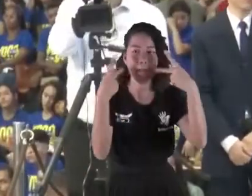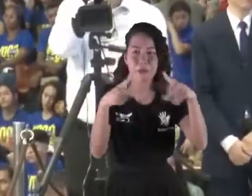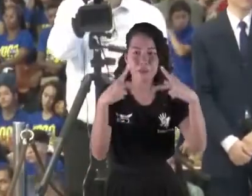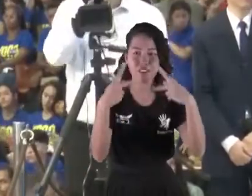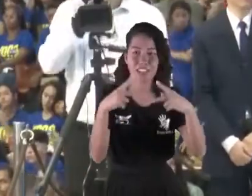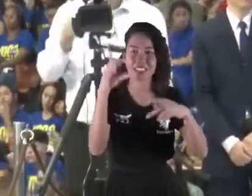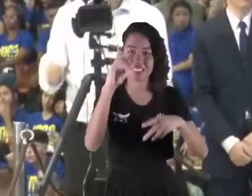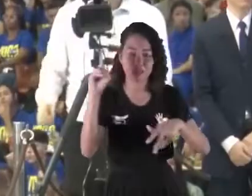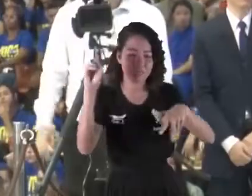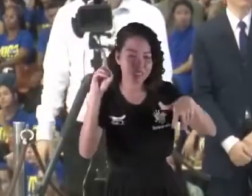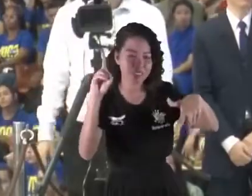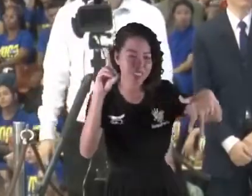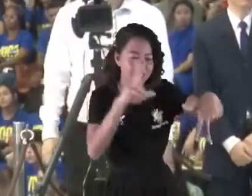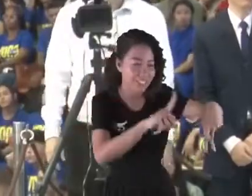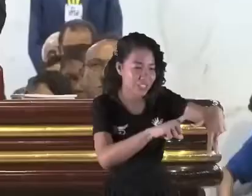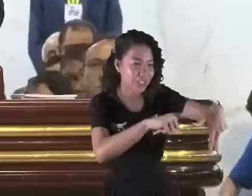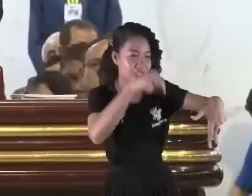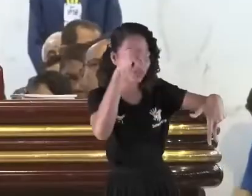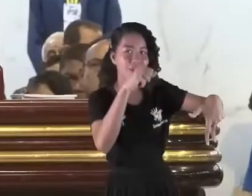meio do povo.